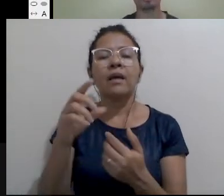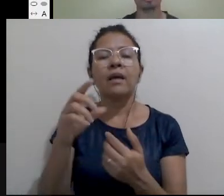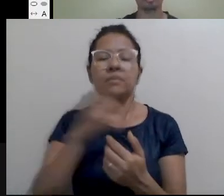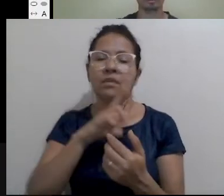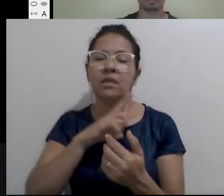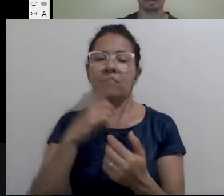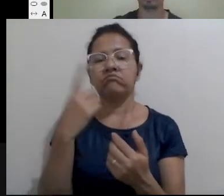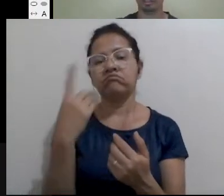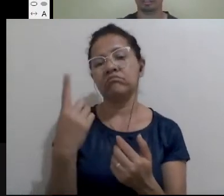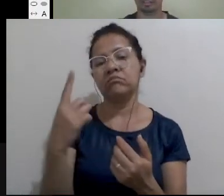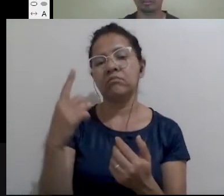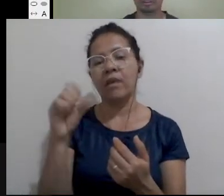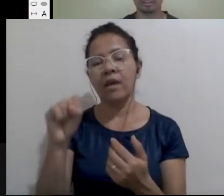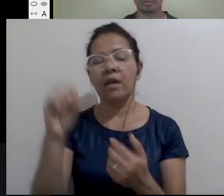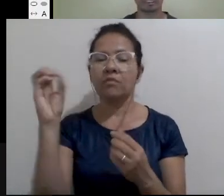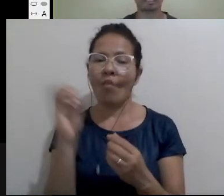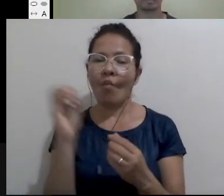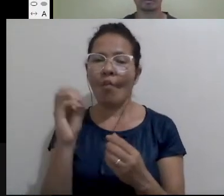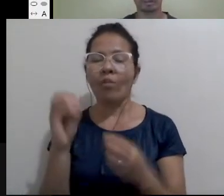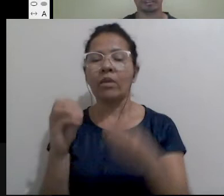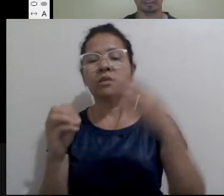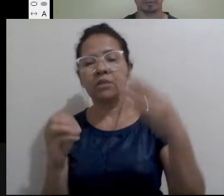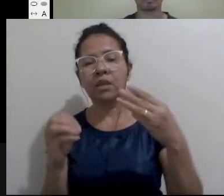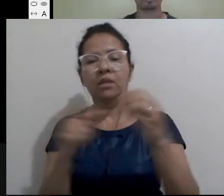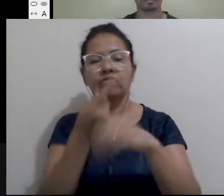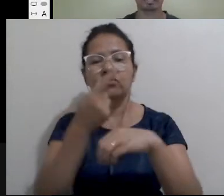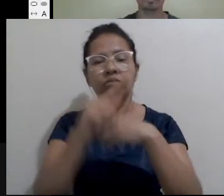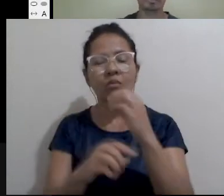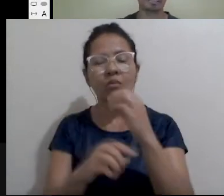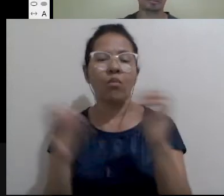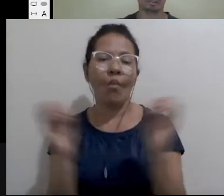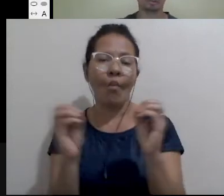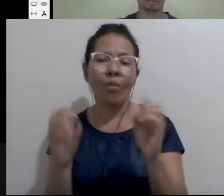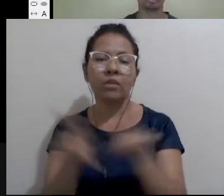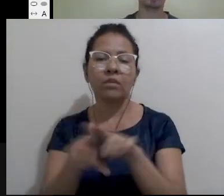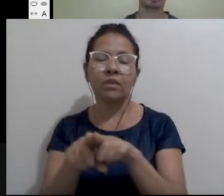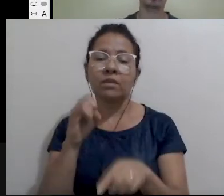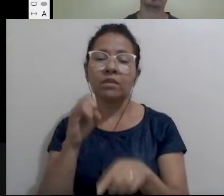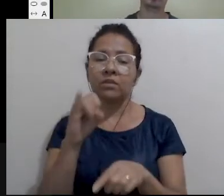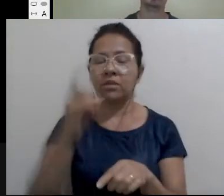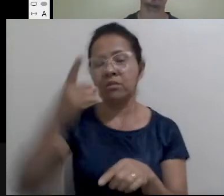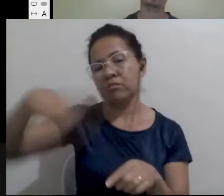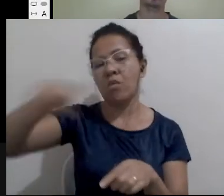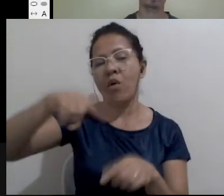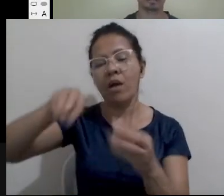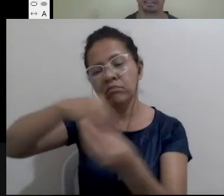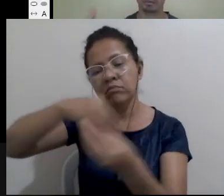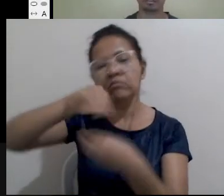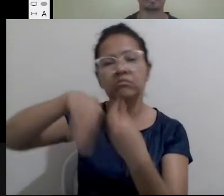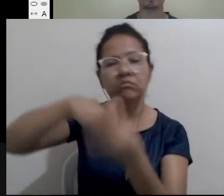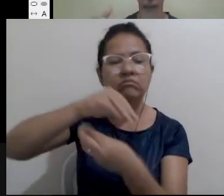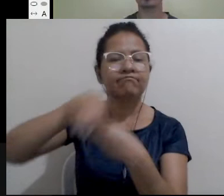vazios, um orbital S vazio e 3 orbitais P vazios. Se a gente fizer essa mistura, nós geraremos 6 novos